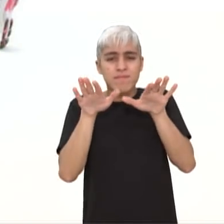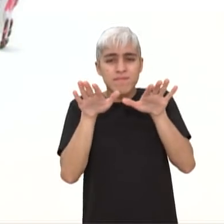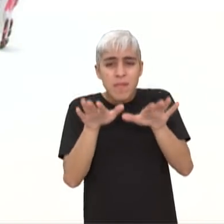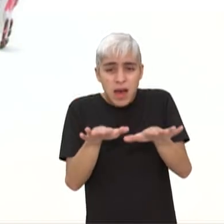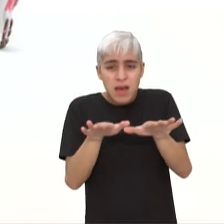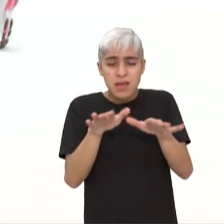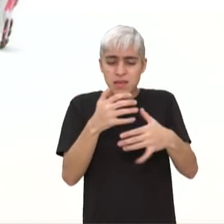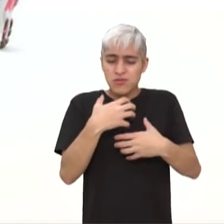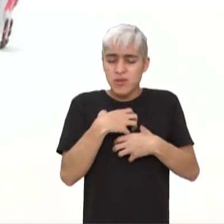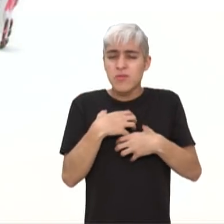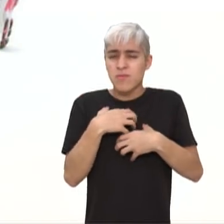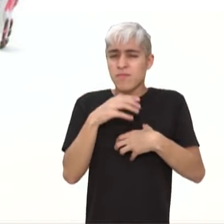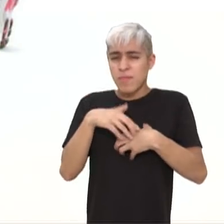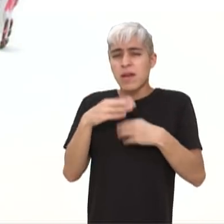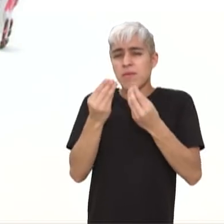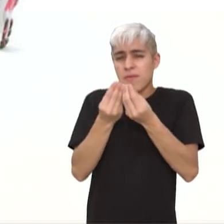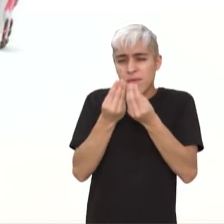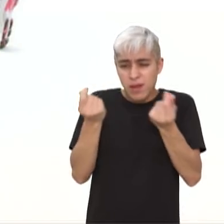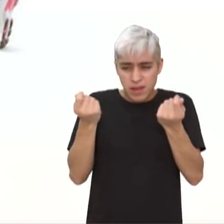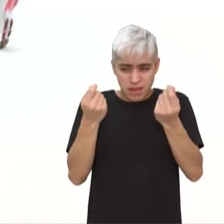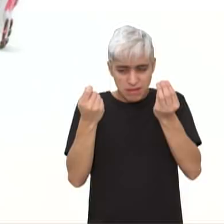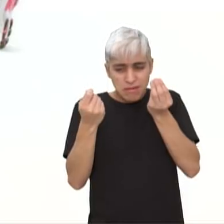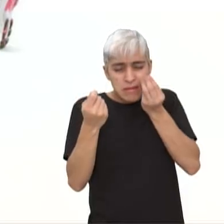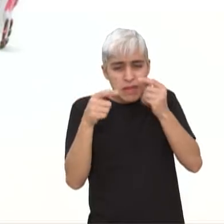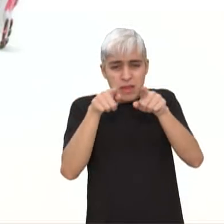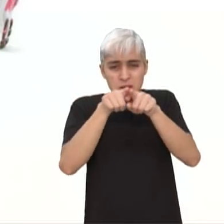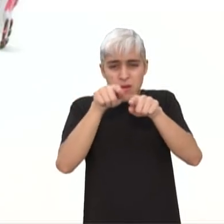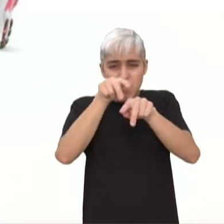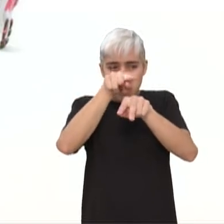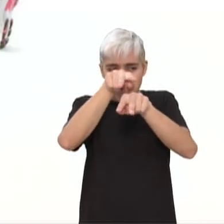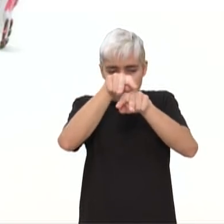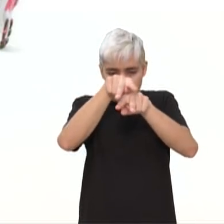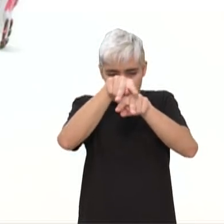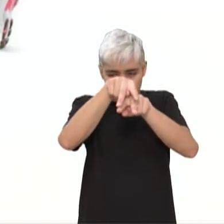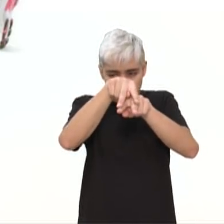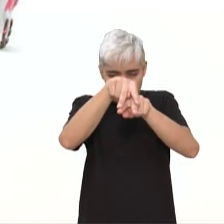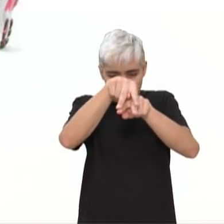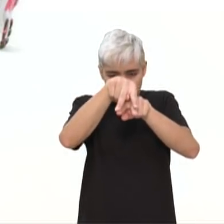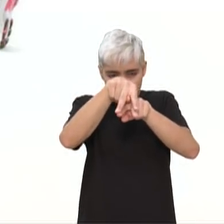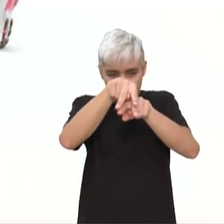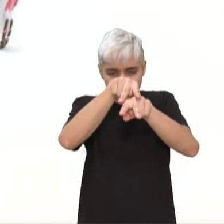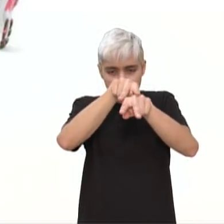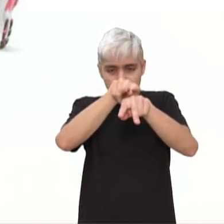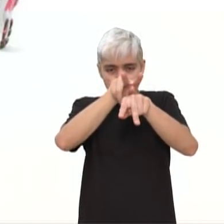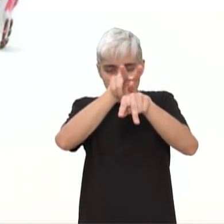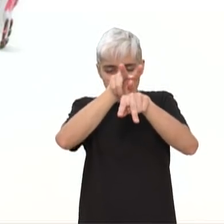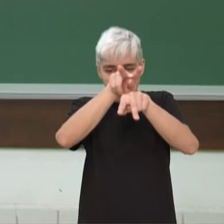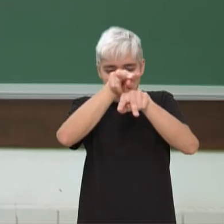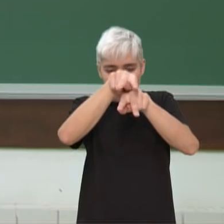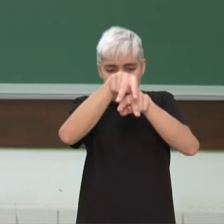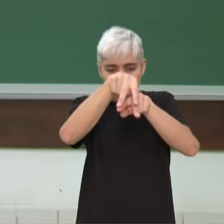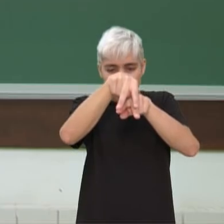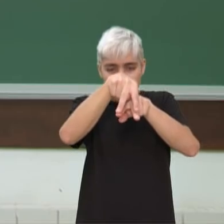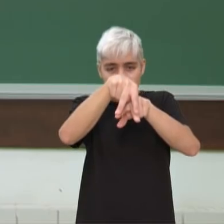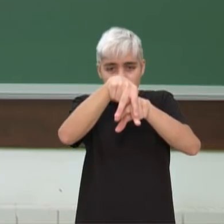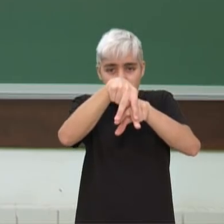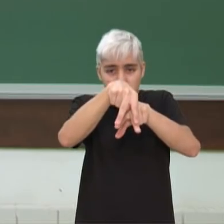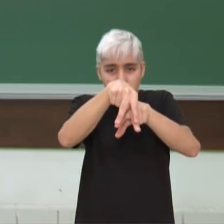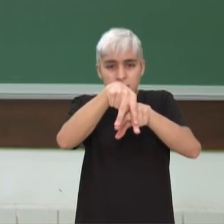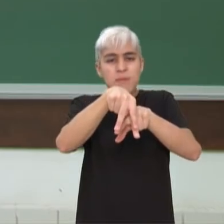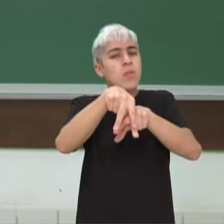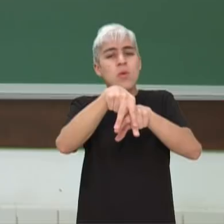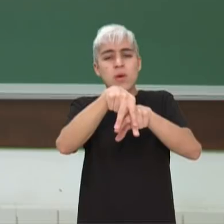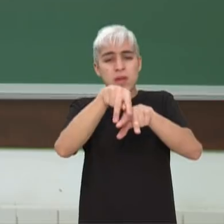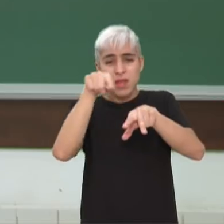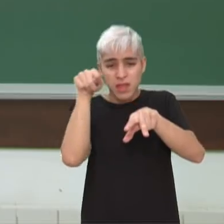se torne mais eficaz, eu recomendo que você tente alcançar os seus braços e dobre a sua coluna até onde você conseguir, para que o exercício